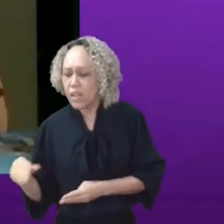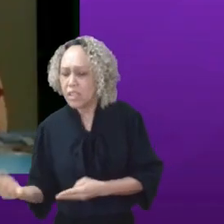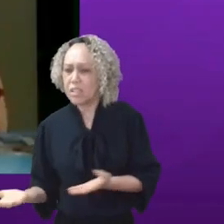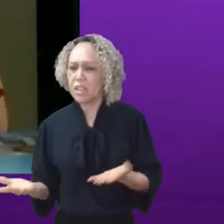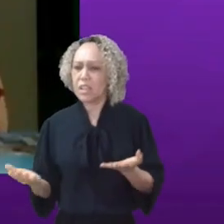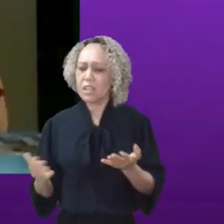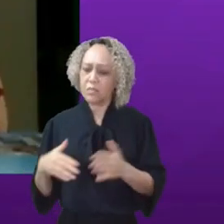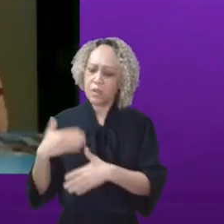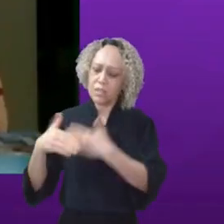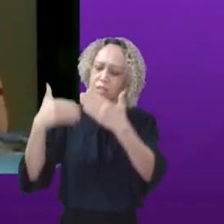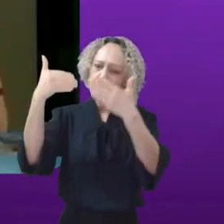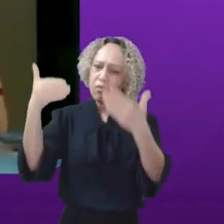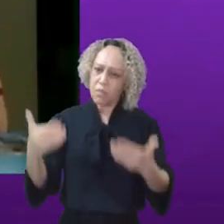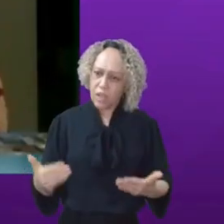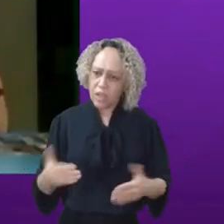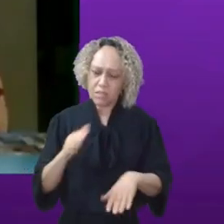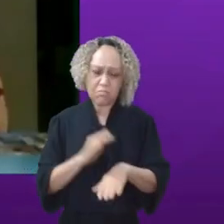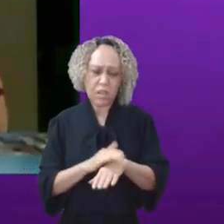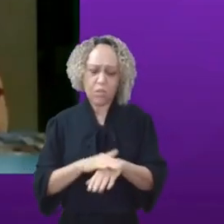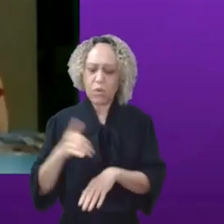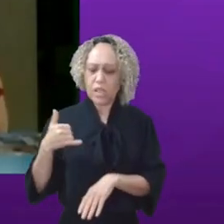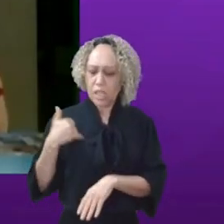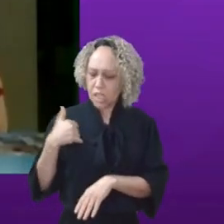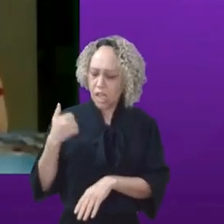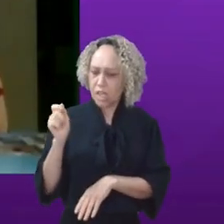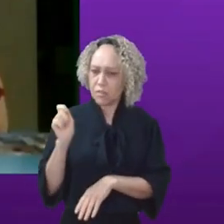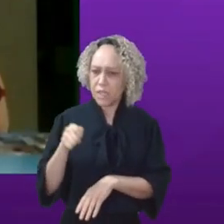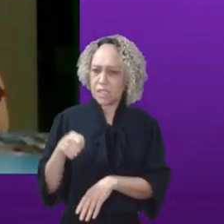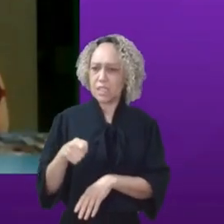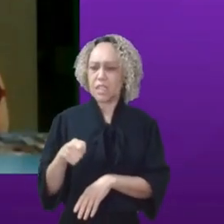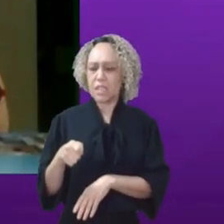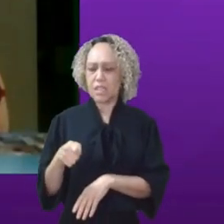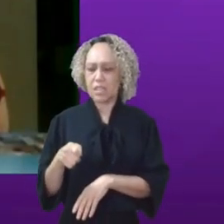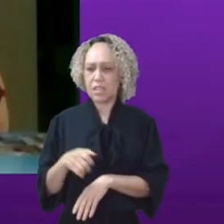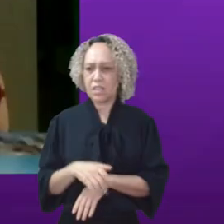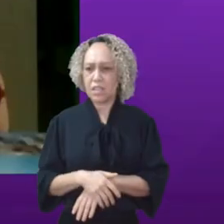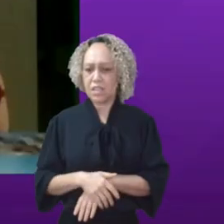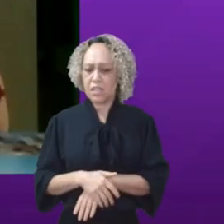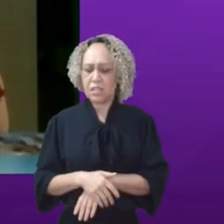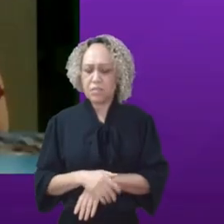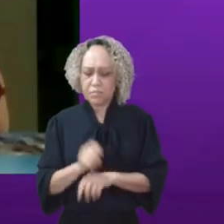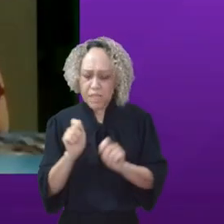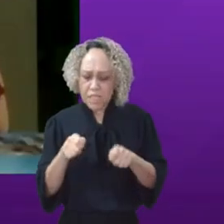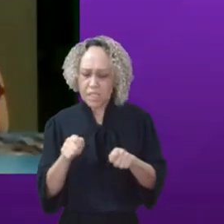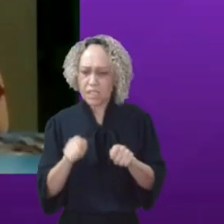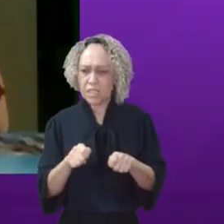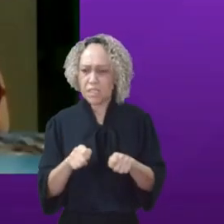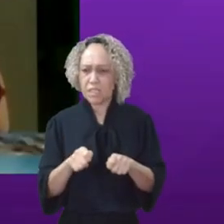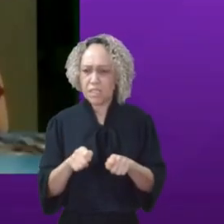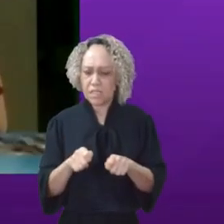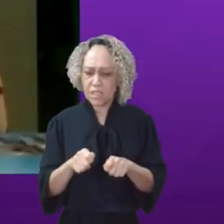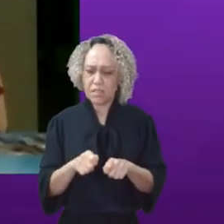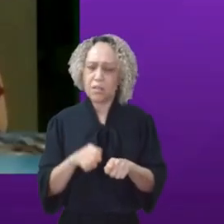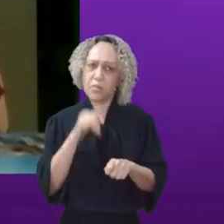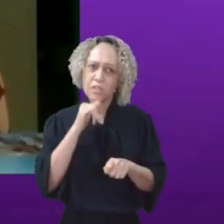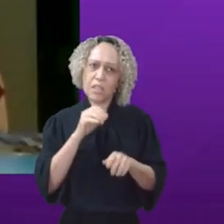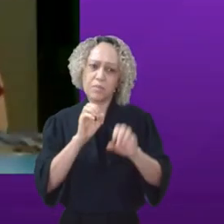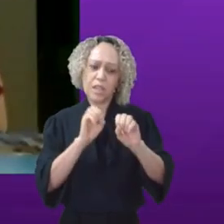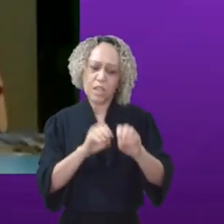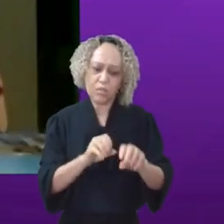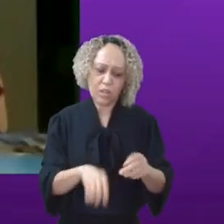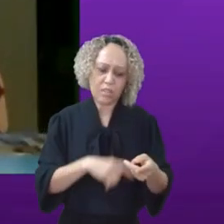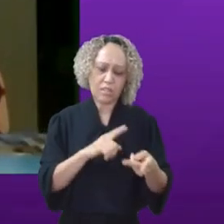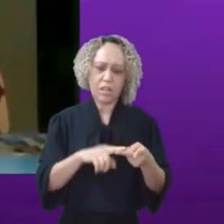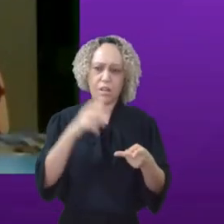pelo desenvolvimento da sua idade, né, precisam de demandas do ponto de vista da educação, da